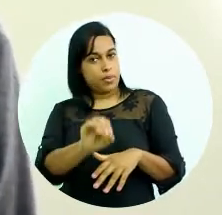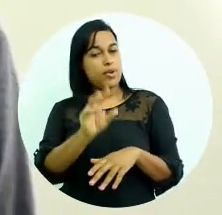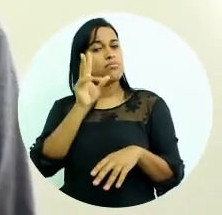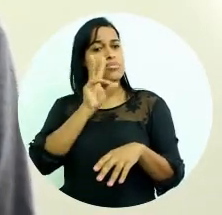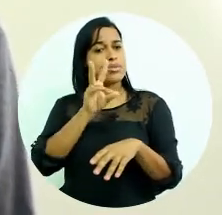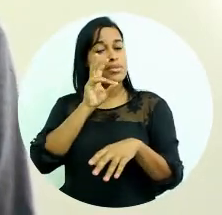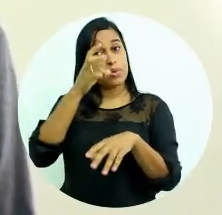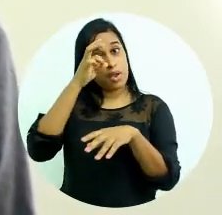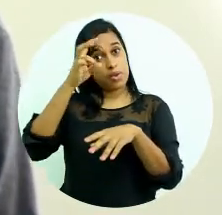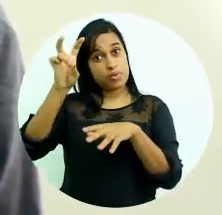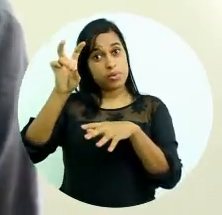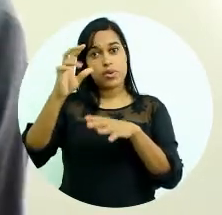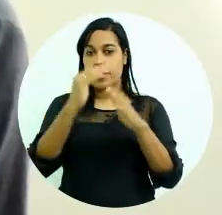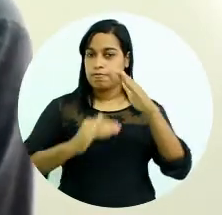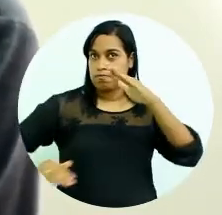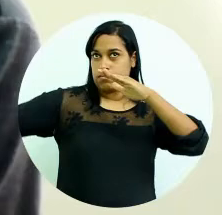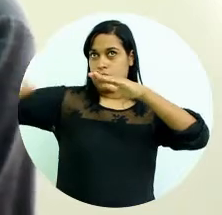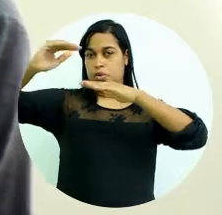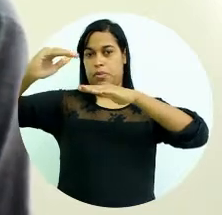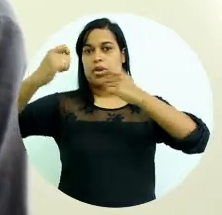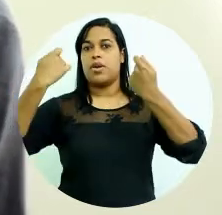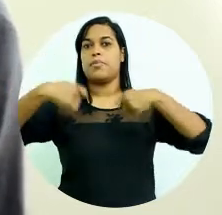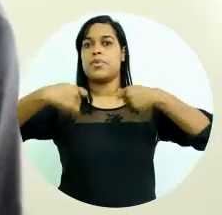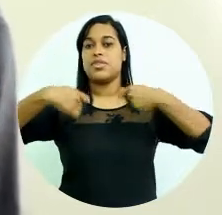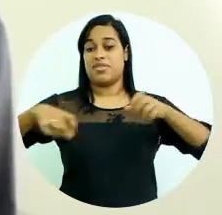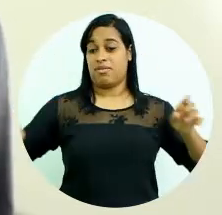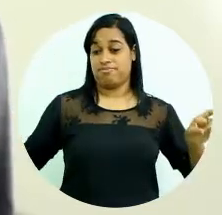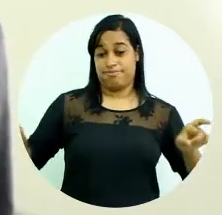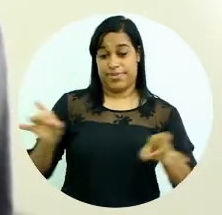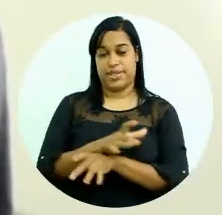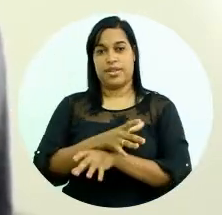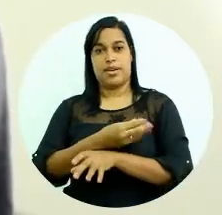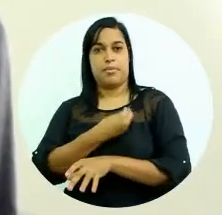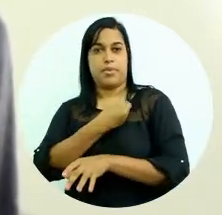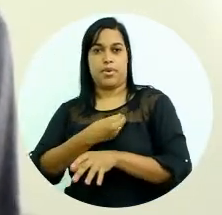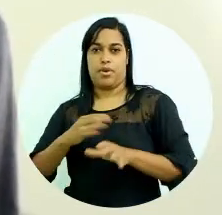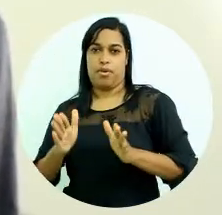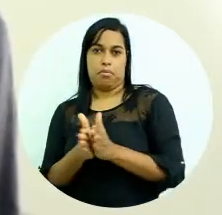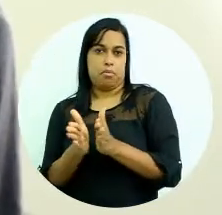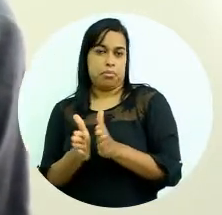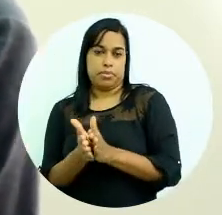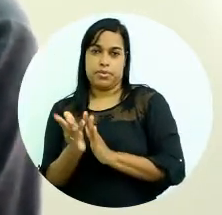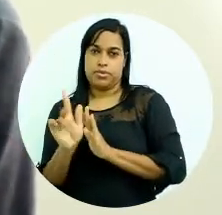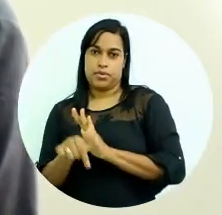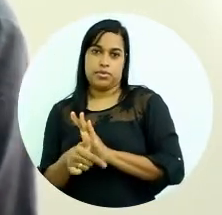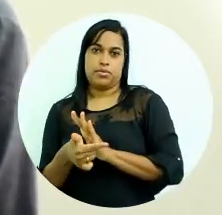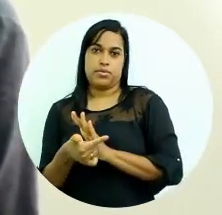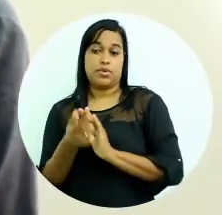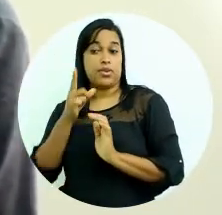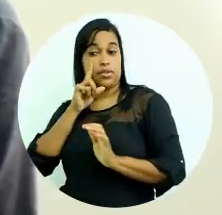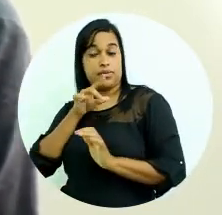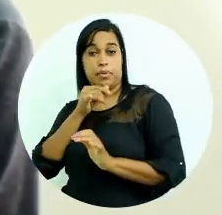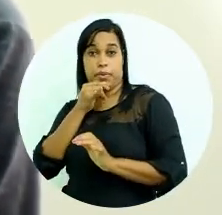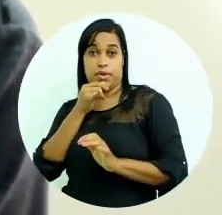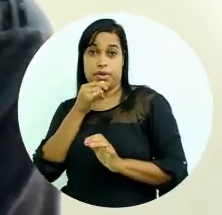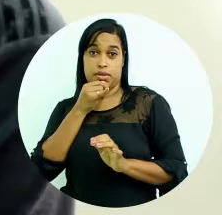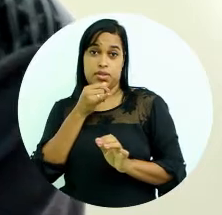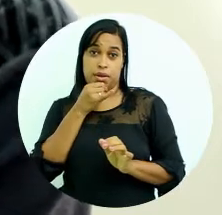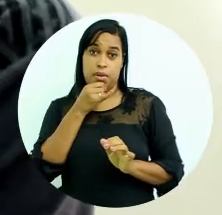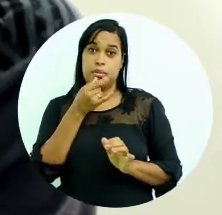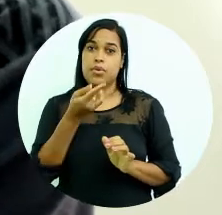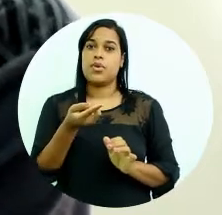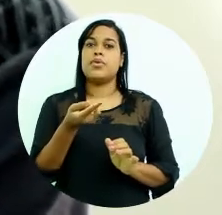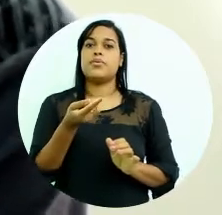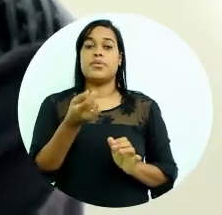tinha necessidade de exterminar aqueles que eles viam como seus inimigos. Por exemplo, ou